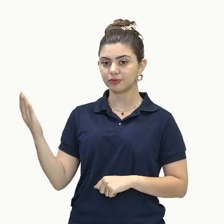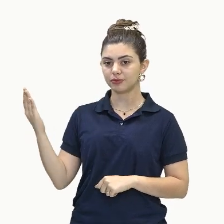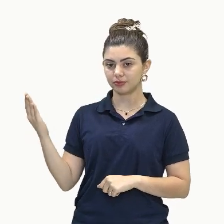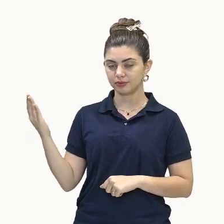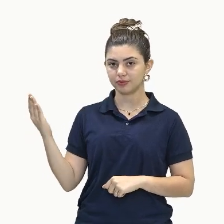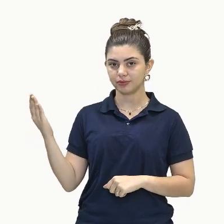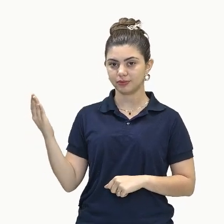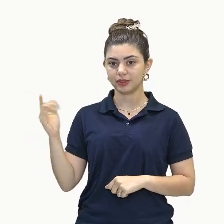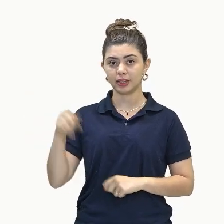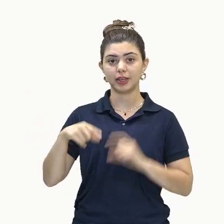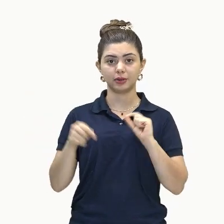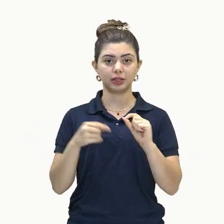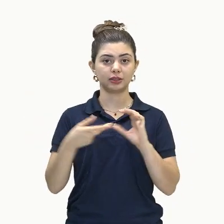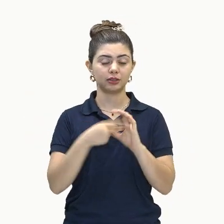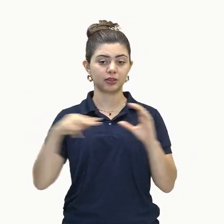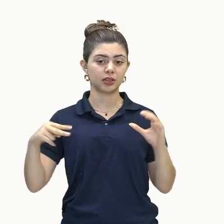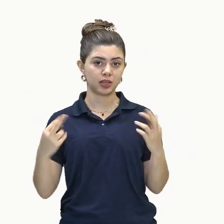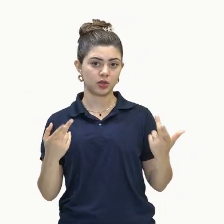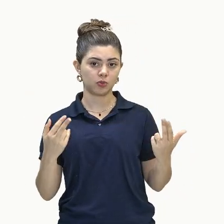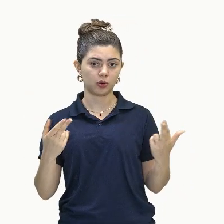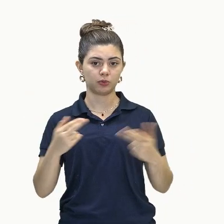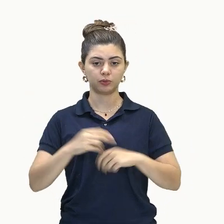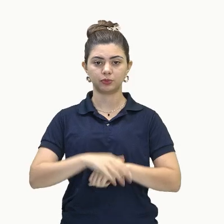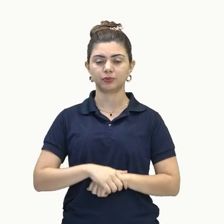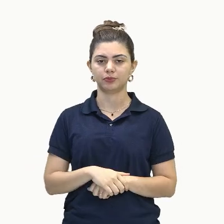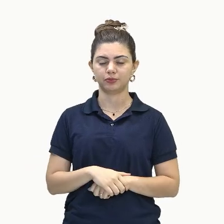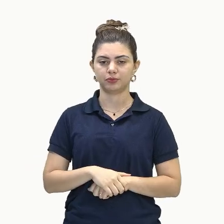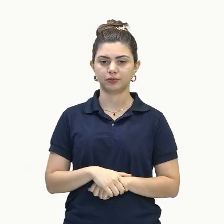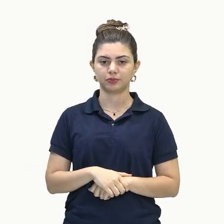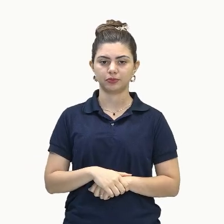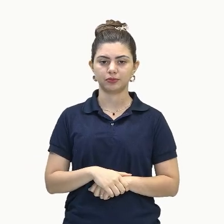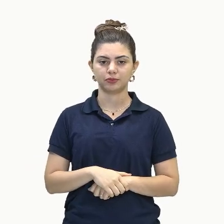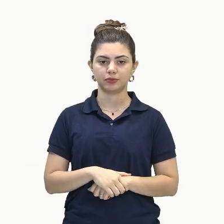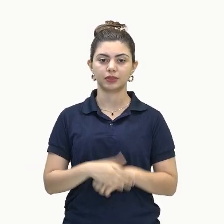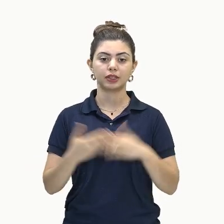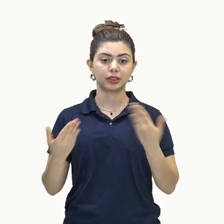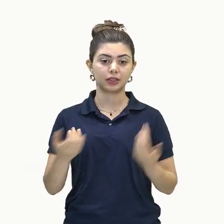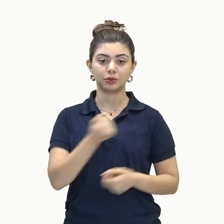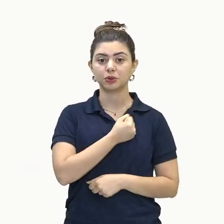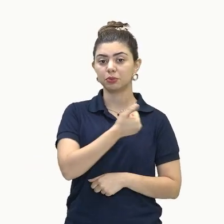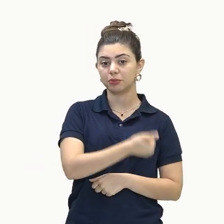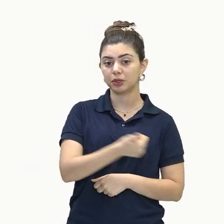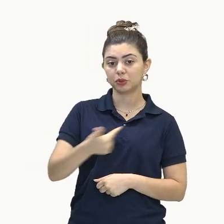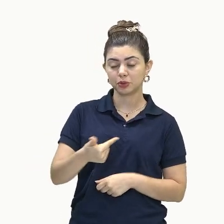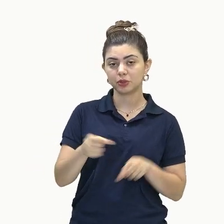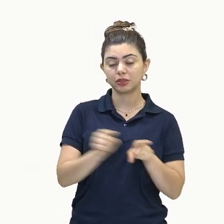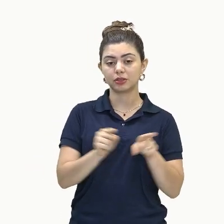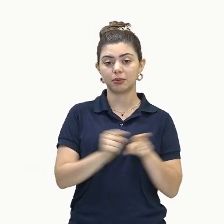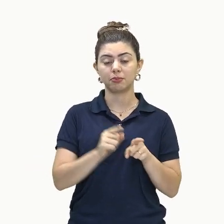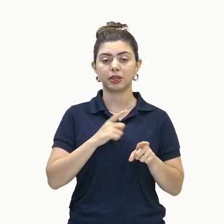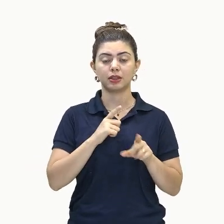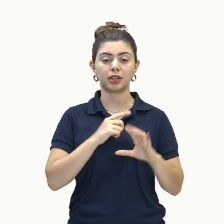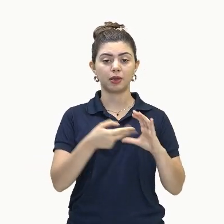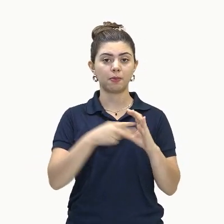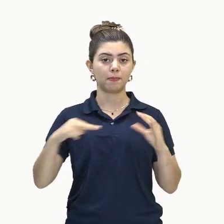Segundo aí a leitura do nosso heredograma. Então, o indivíduo 12 também vai ser homozigoto recessivo.